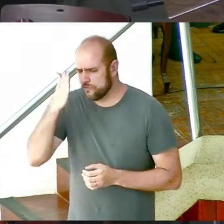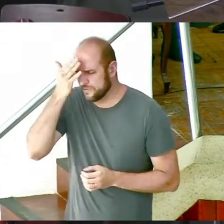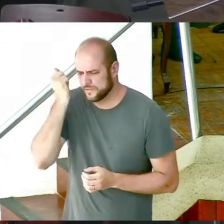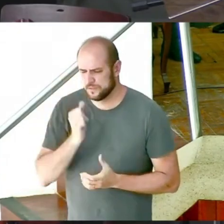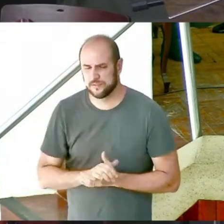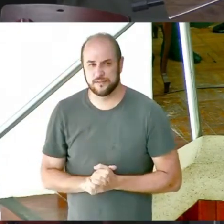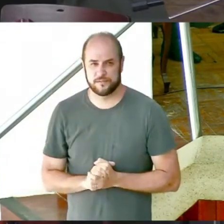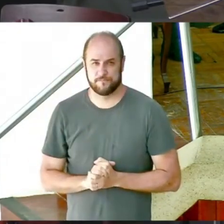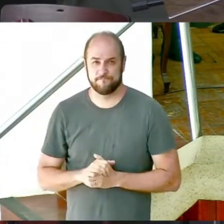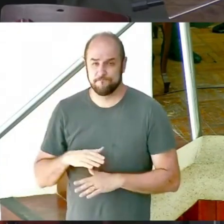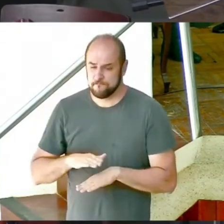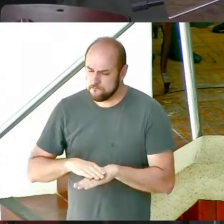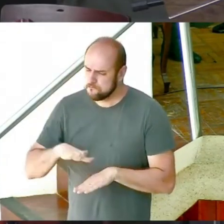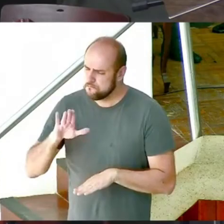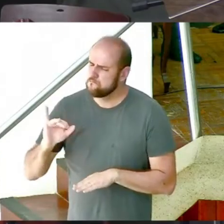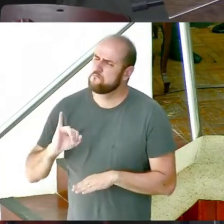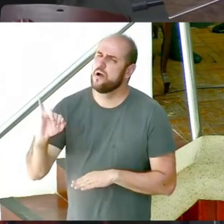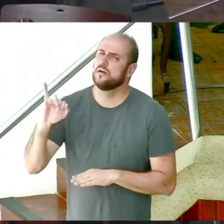Mas mais.